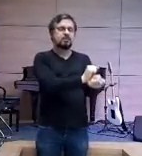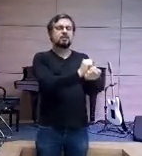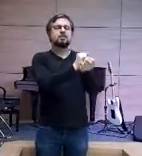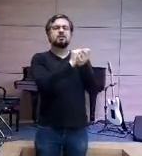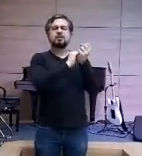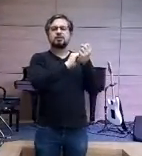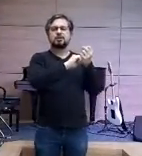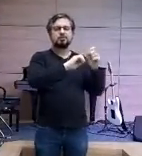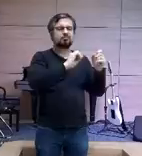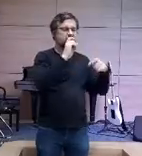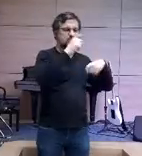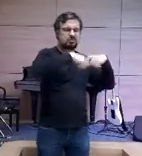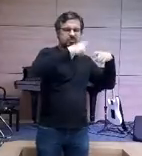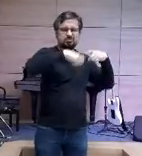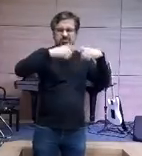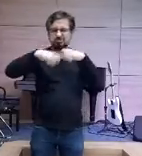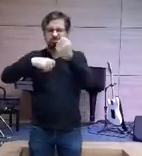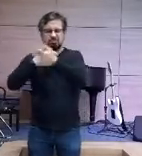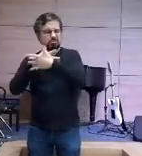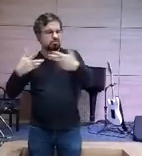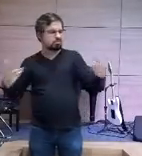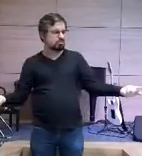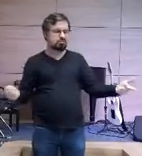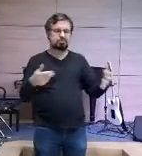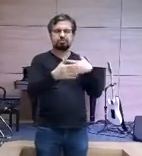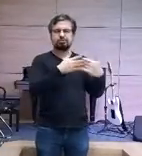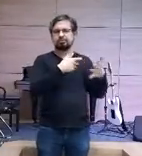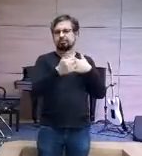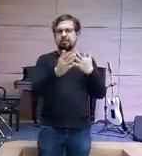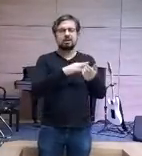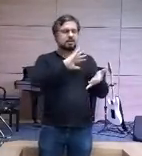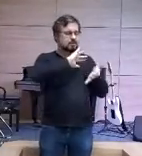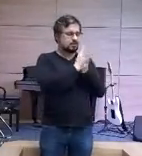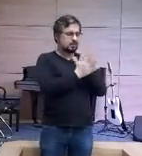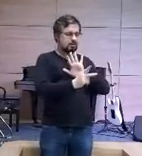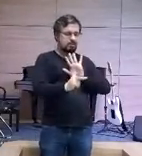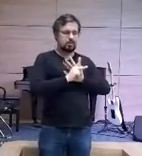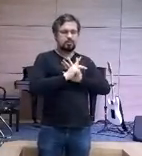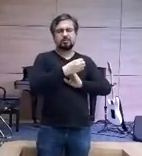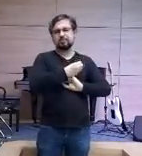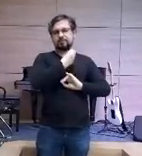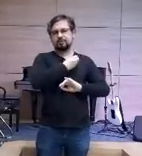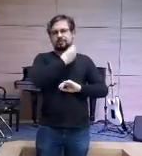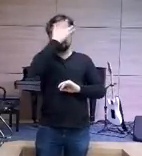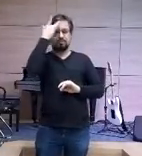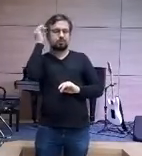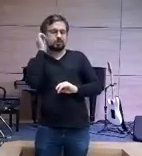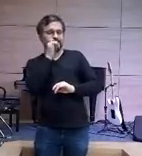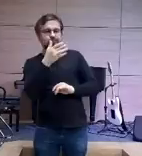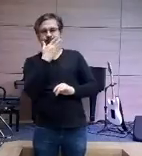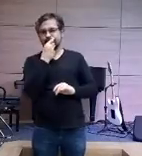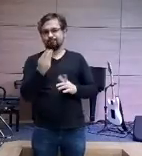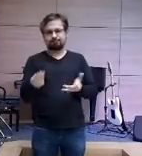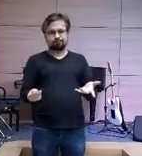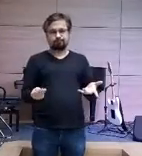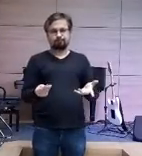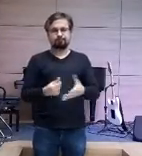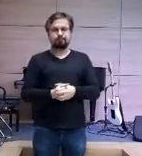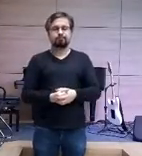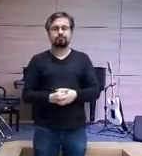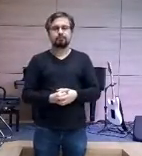muitos na pornografia aprisionado muito em algum vício que destrói a própria vida do homem da mulher